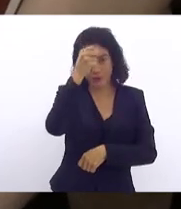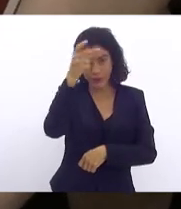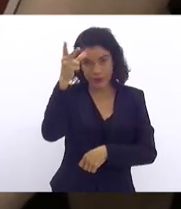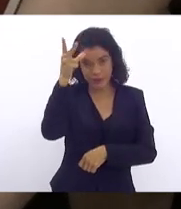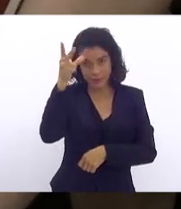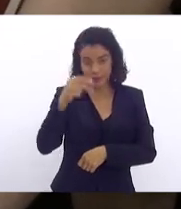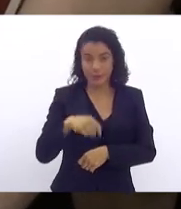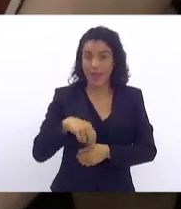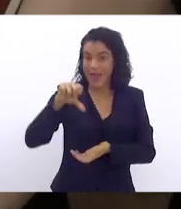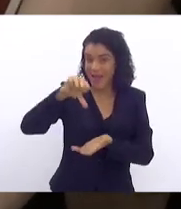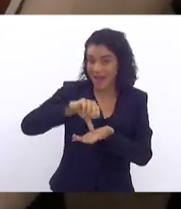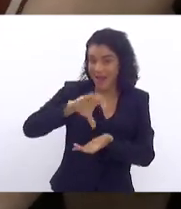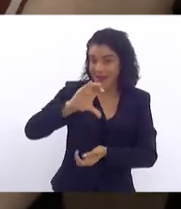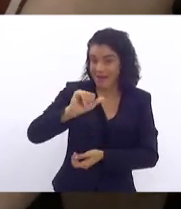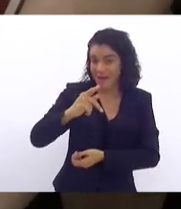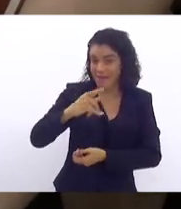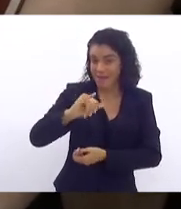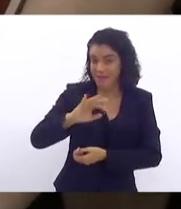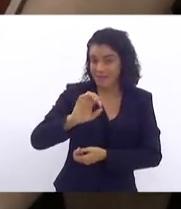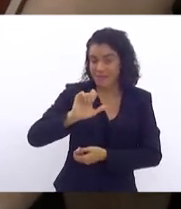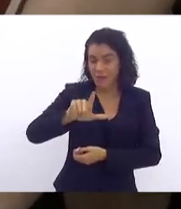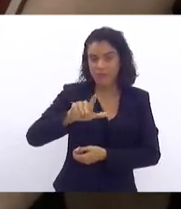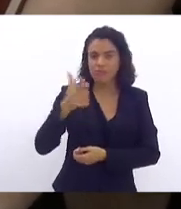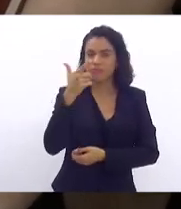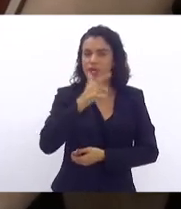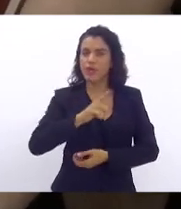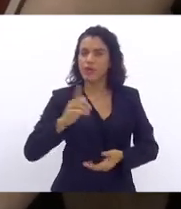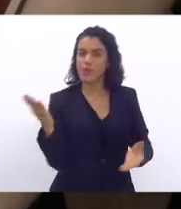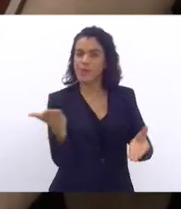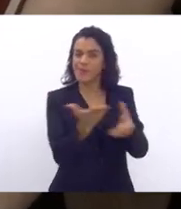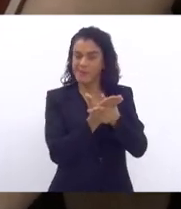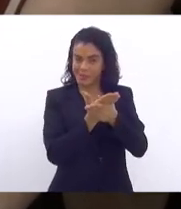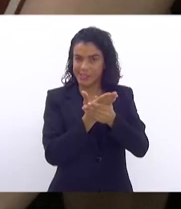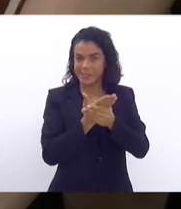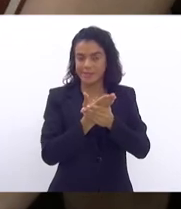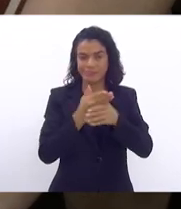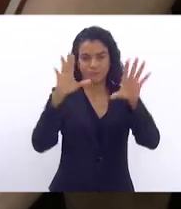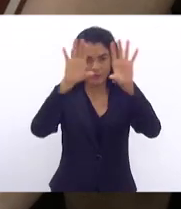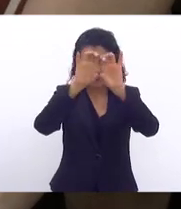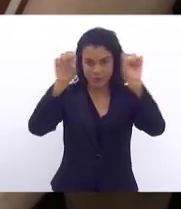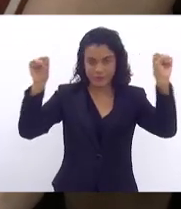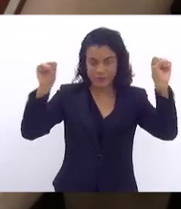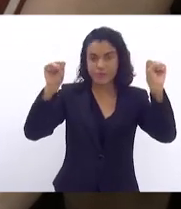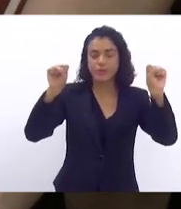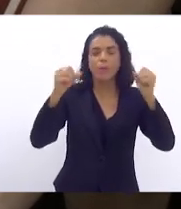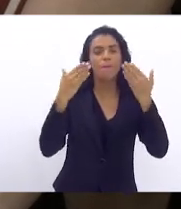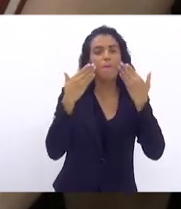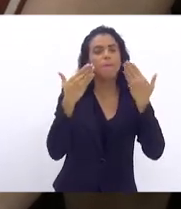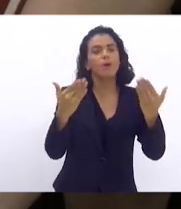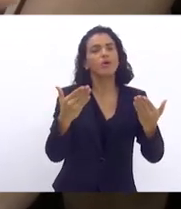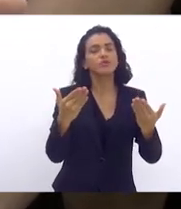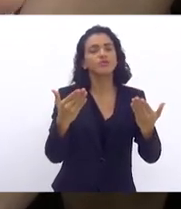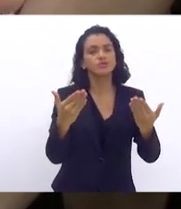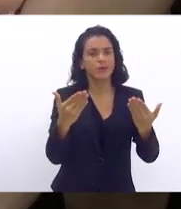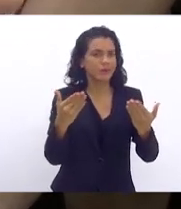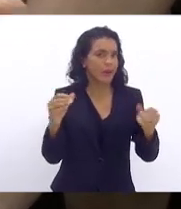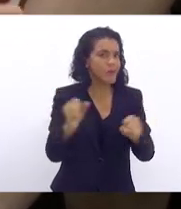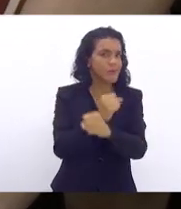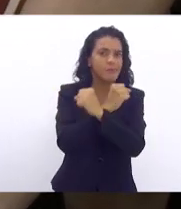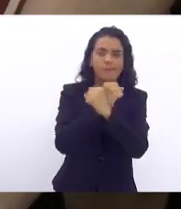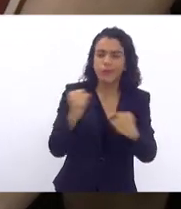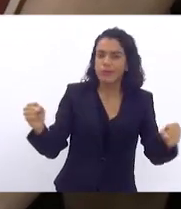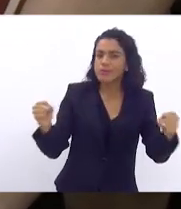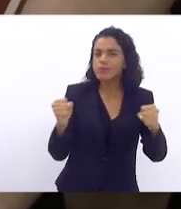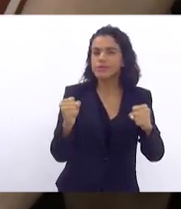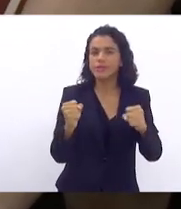capital ganhou uma ação aqui no TJ, mostrando que era impossível ter